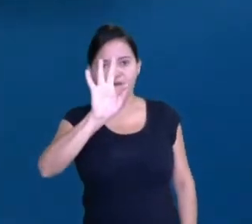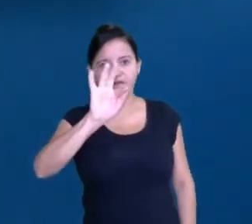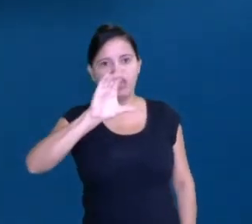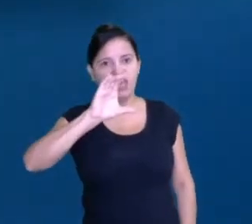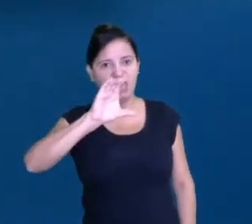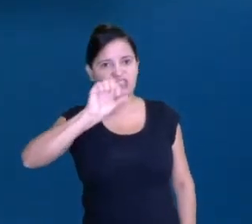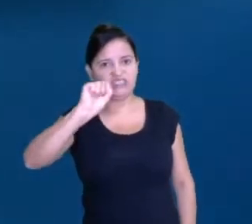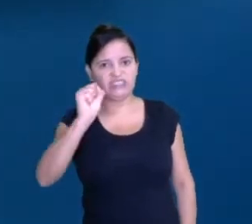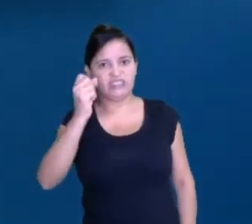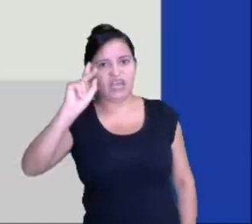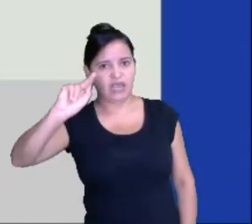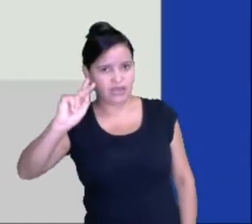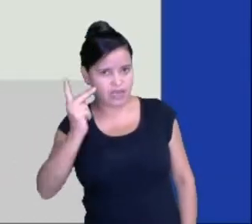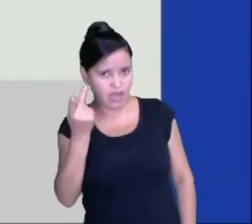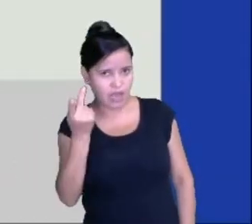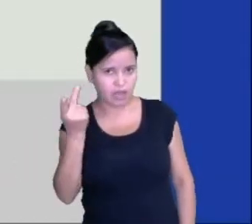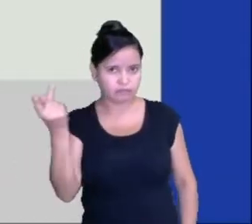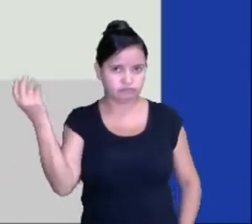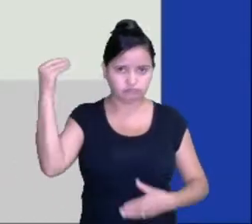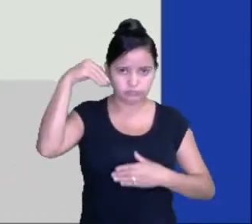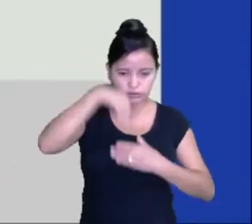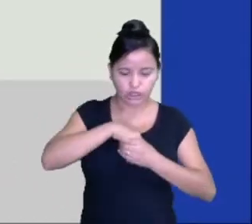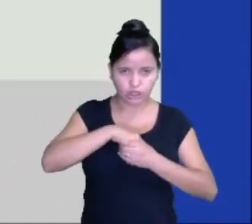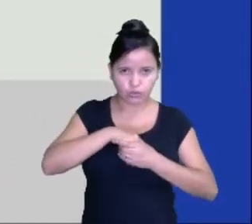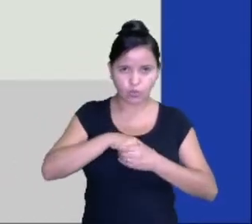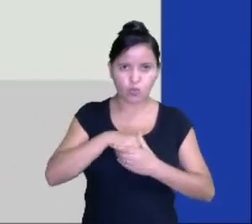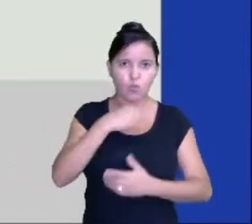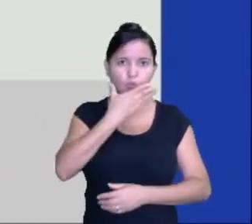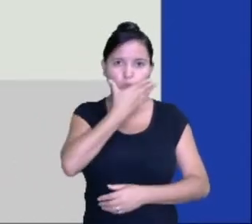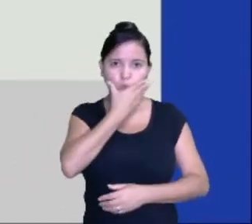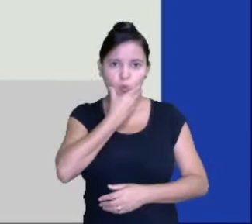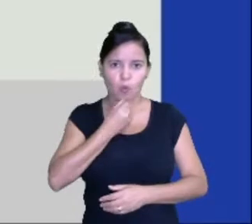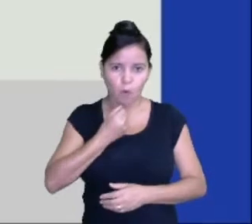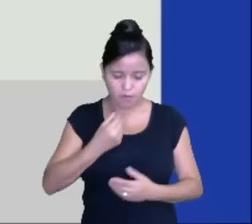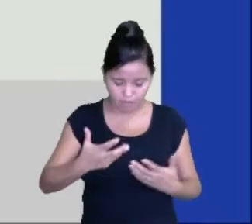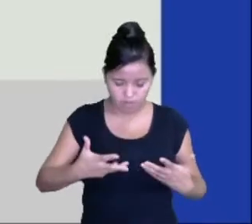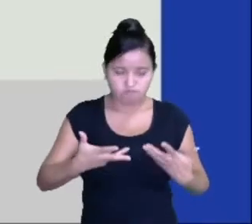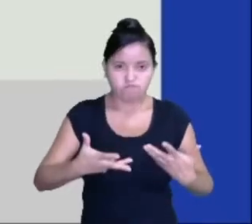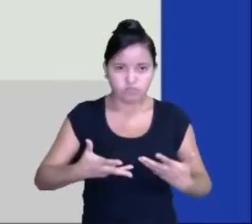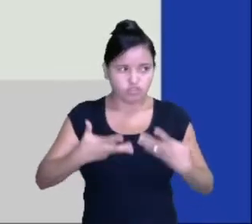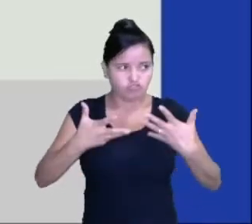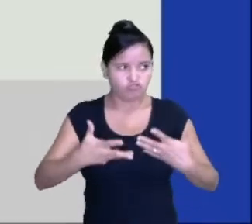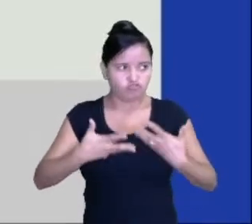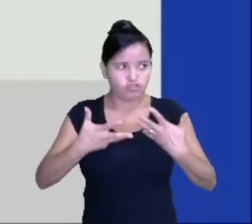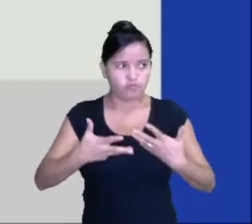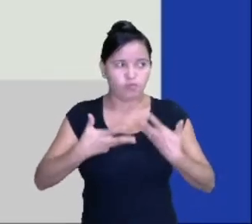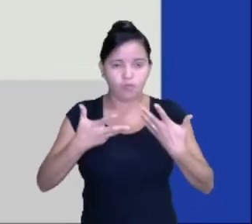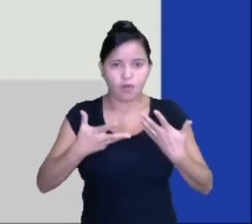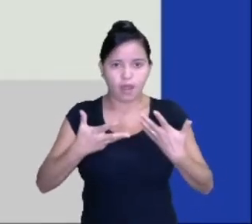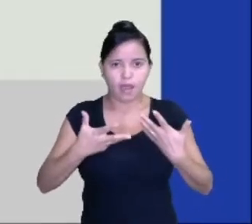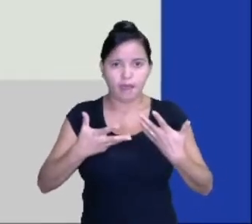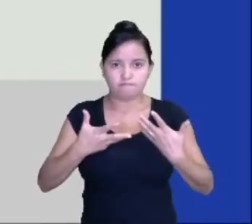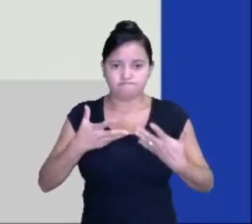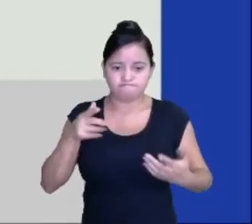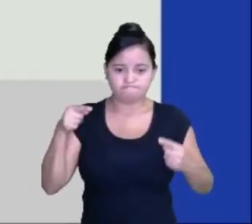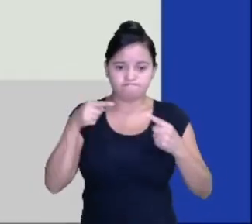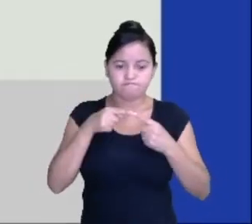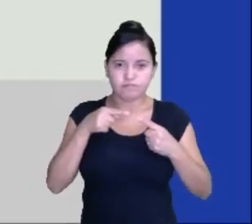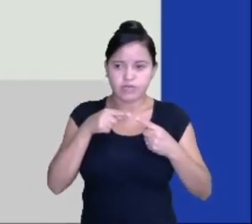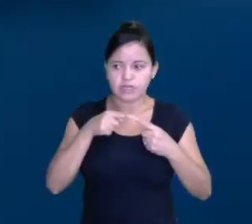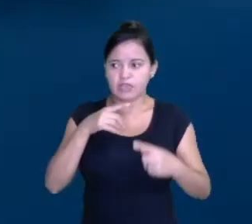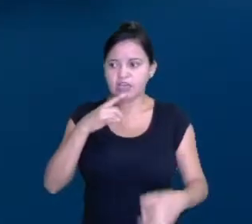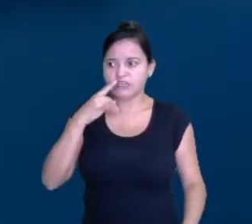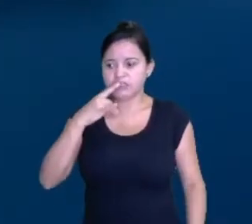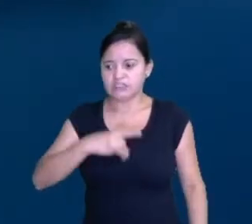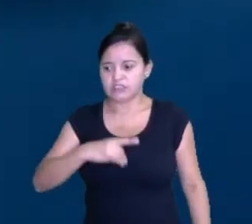atuar nos túbulos seminíferos para estimular, nada mais, nada menos, e aí a presença da testosterona vai ajudar também a